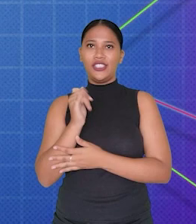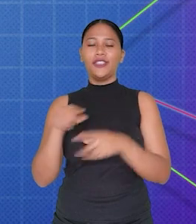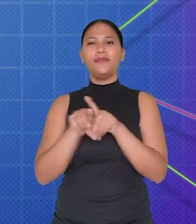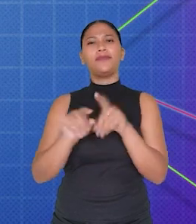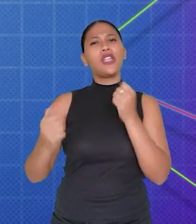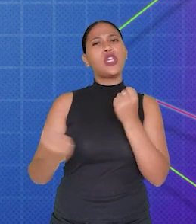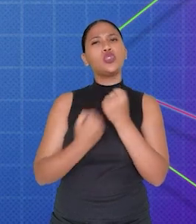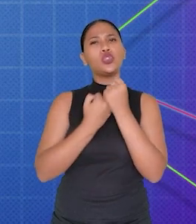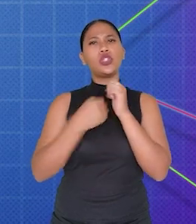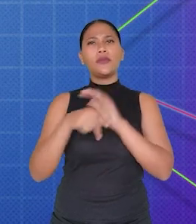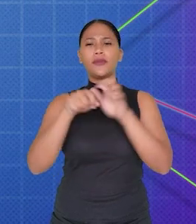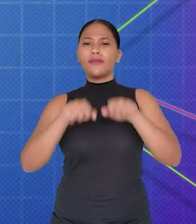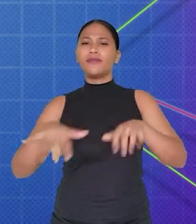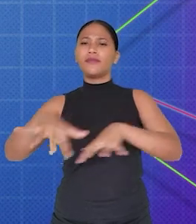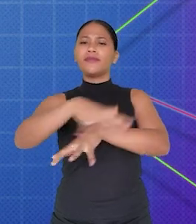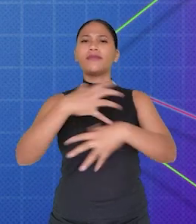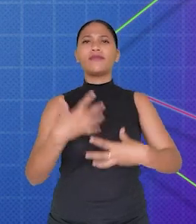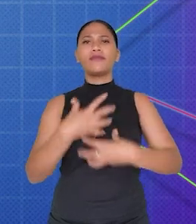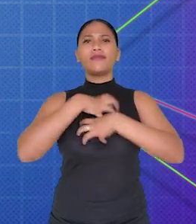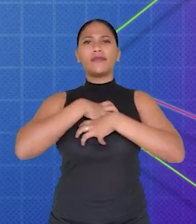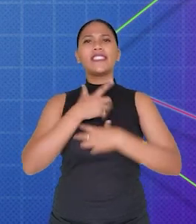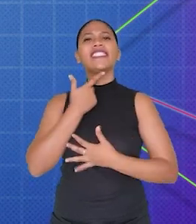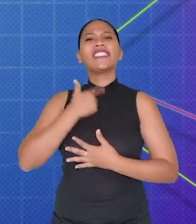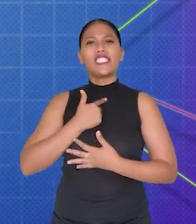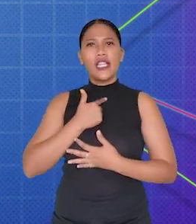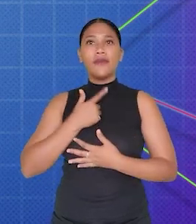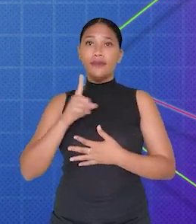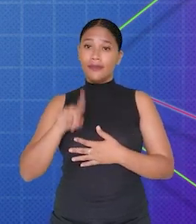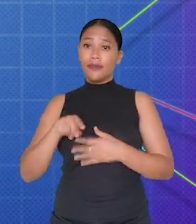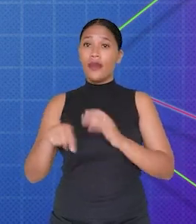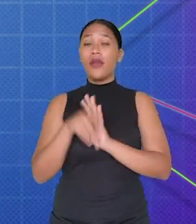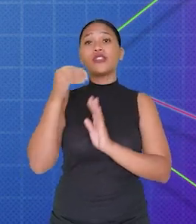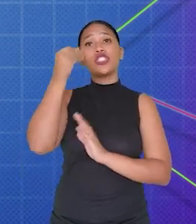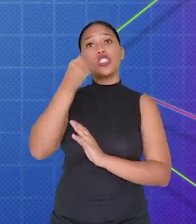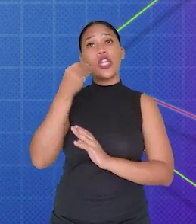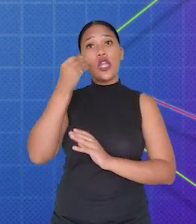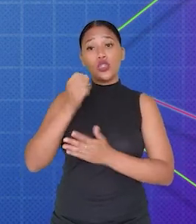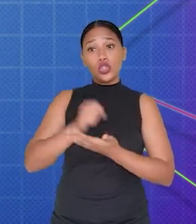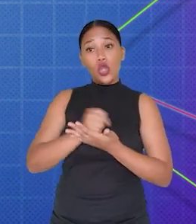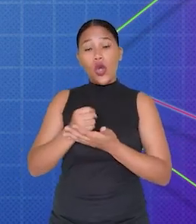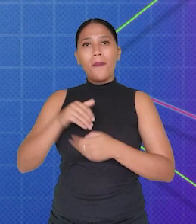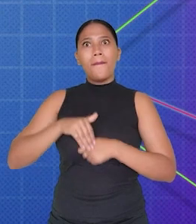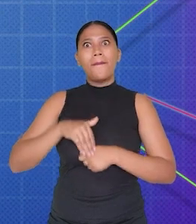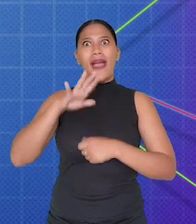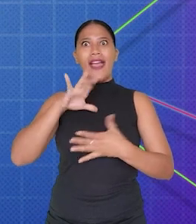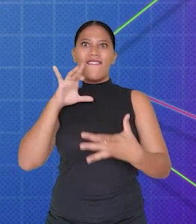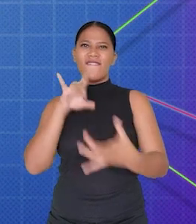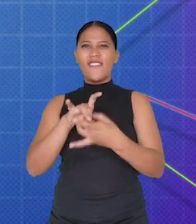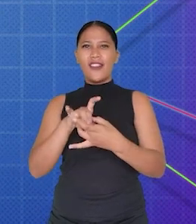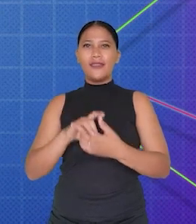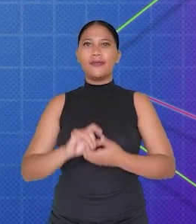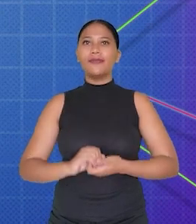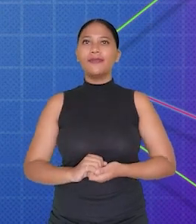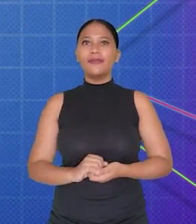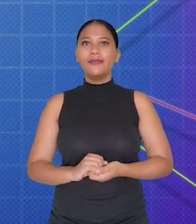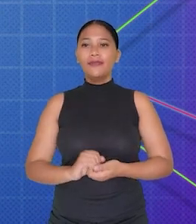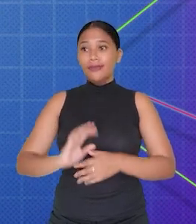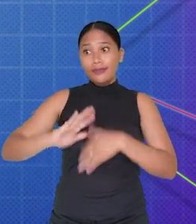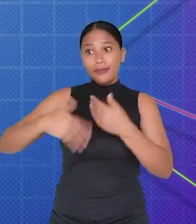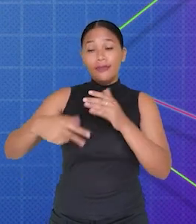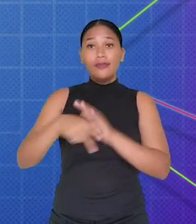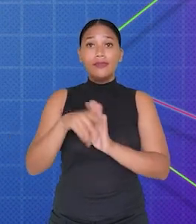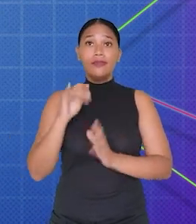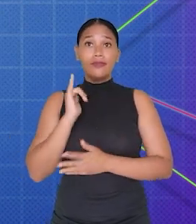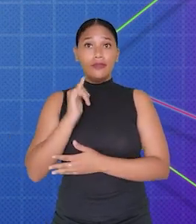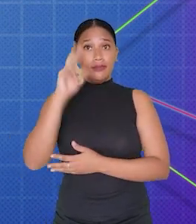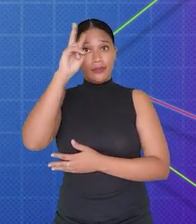e ajudam a transmitir a atmosfera e tom desejados, tornando a experiência de jogo ainda mais envolvente. O desenvolvimento